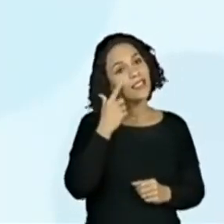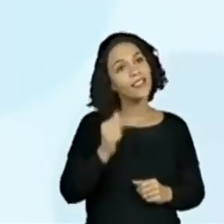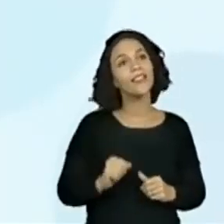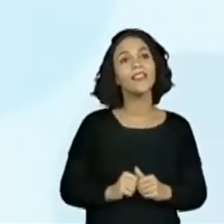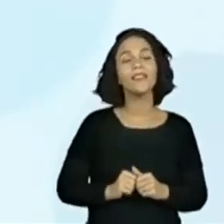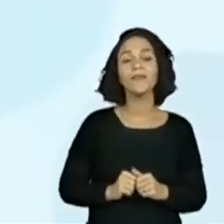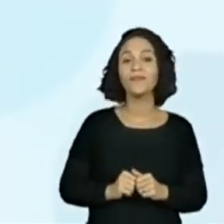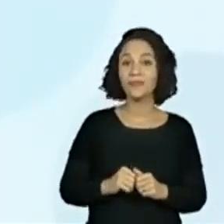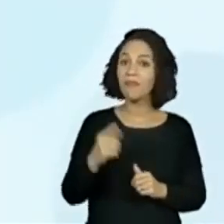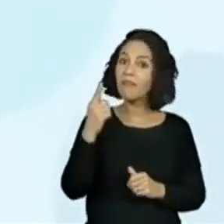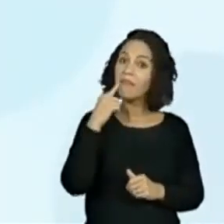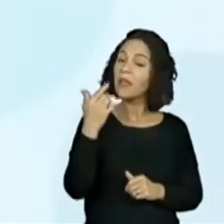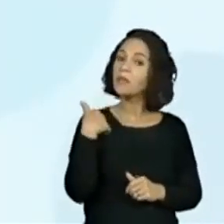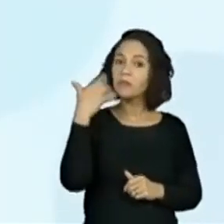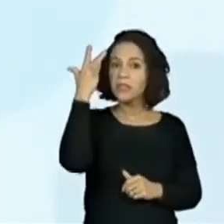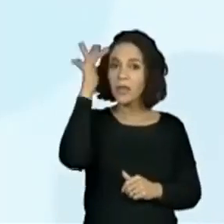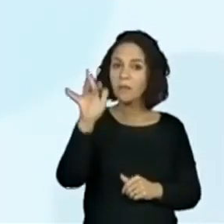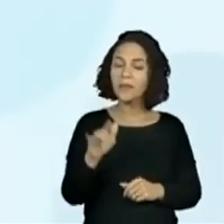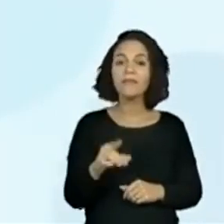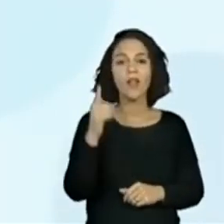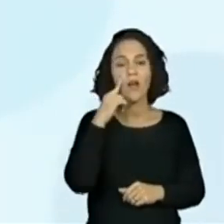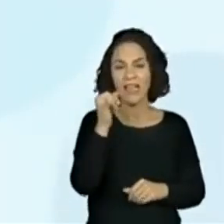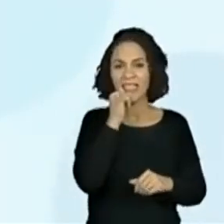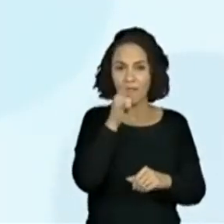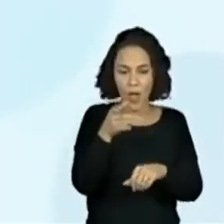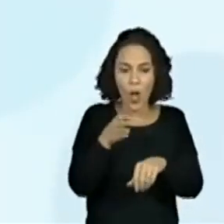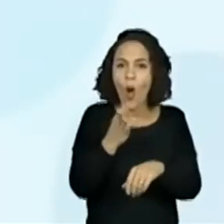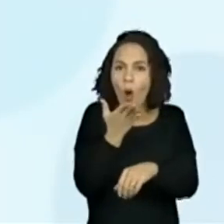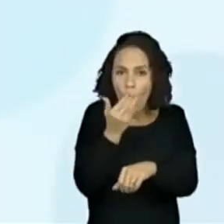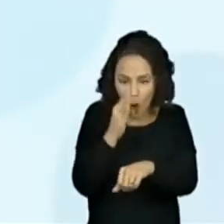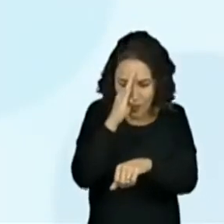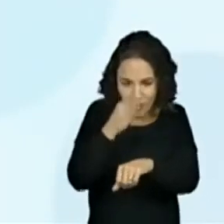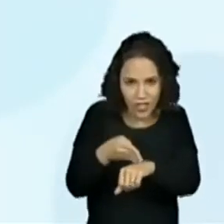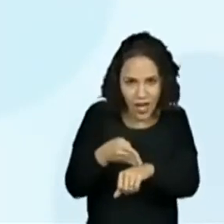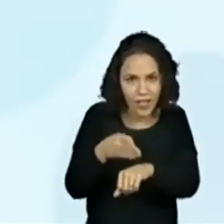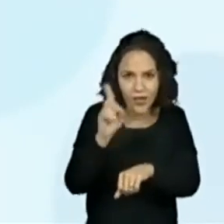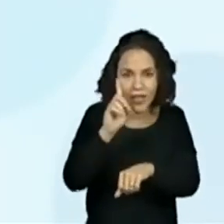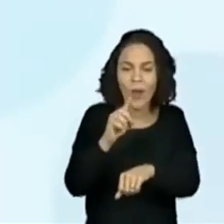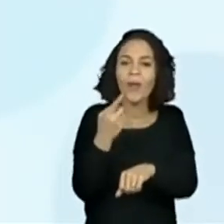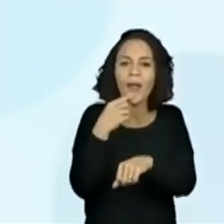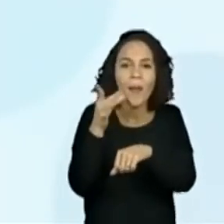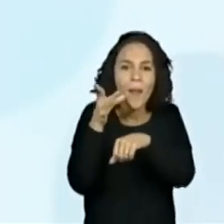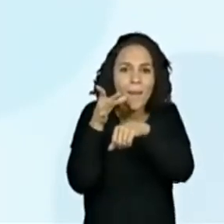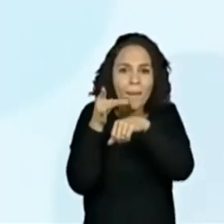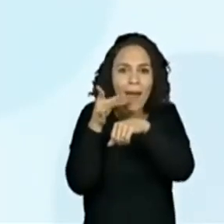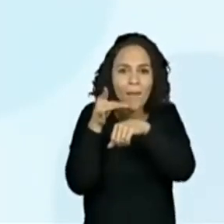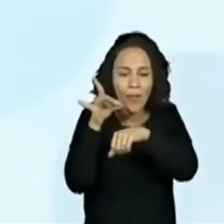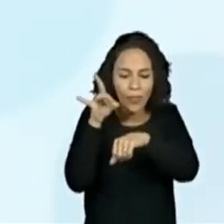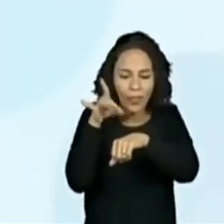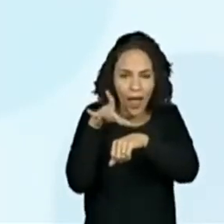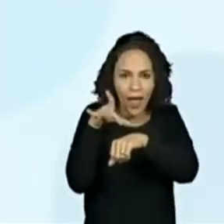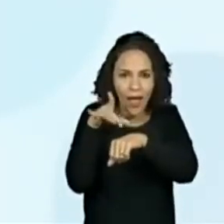continuar a leitura. Vejam só, antes de ingerir, opa, mas é com marca-texto.